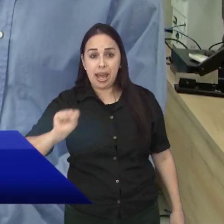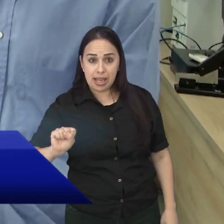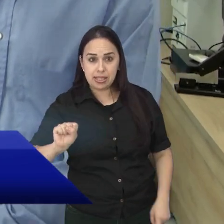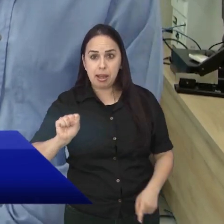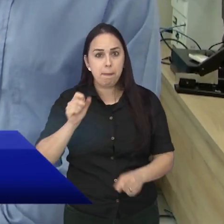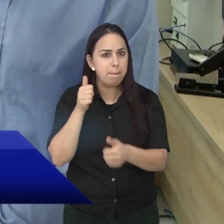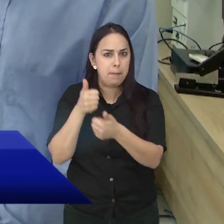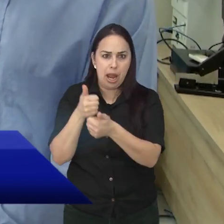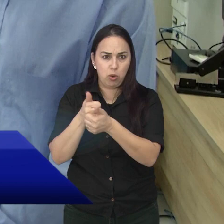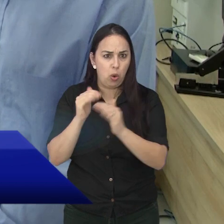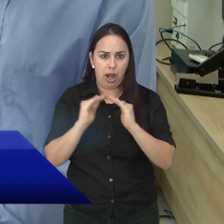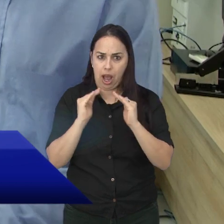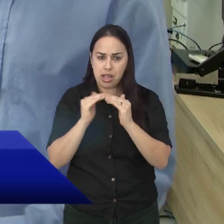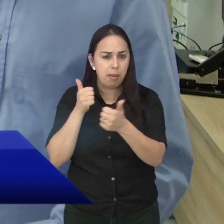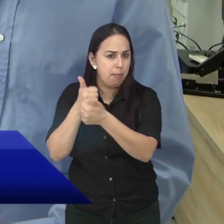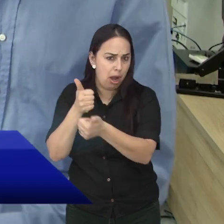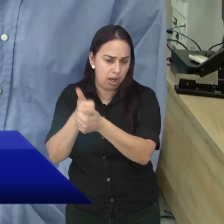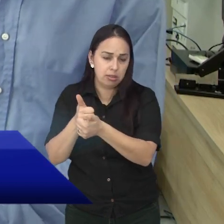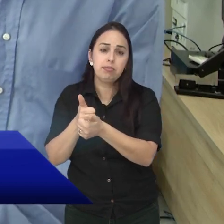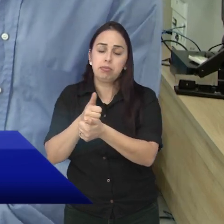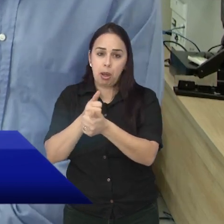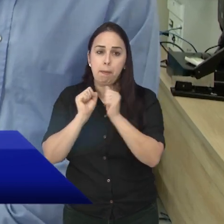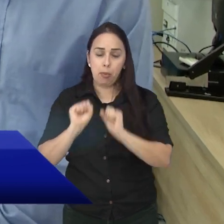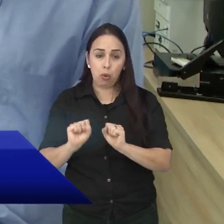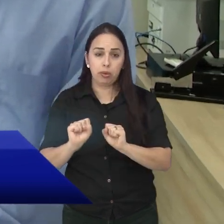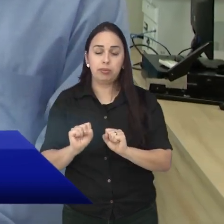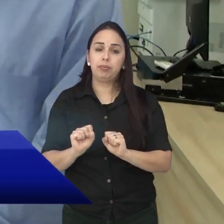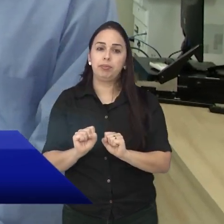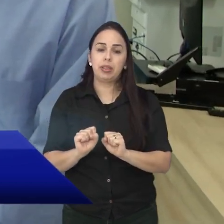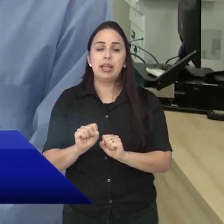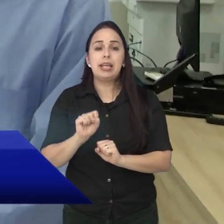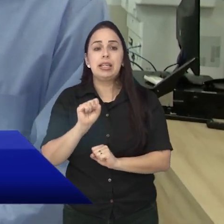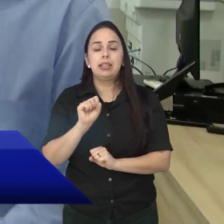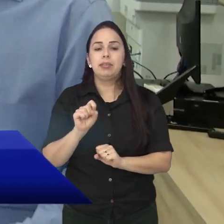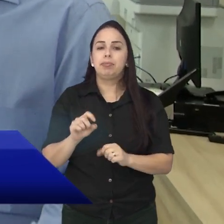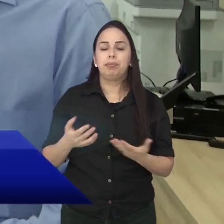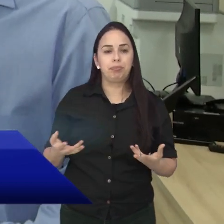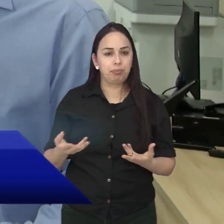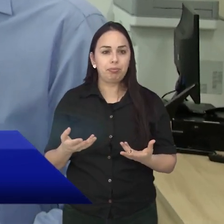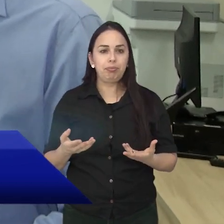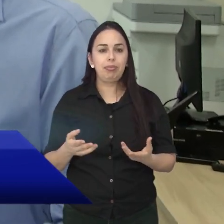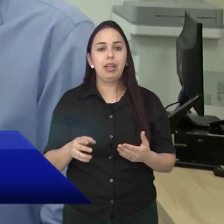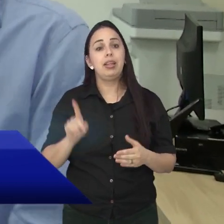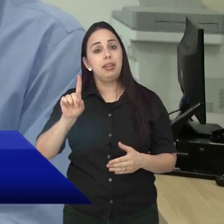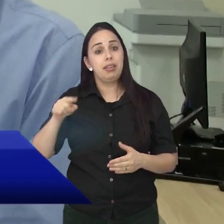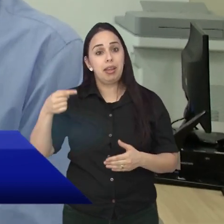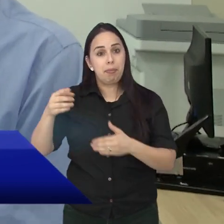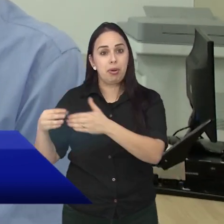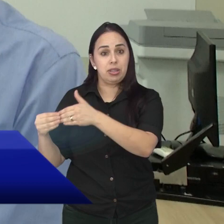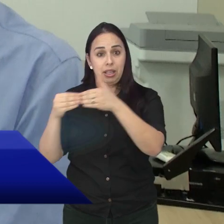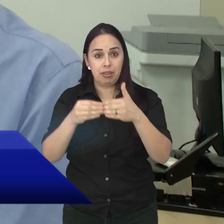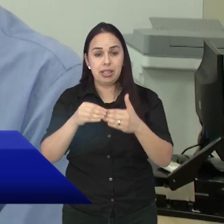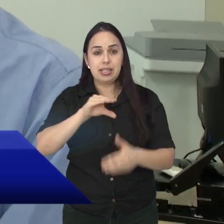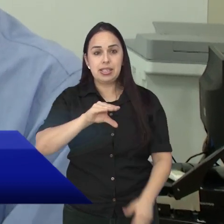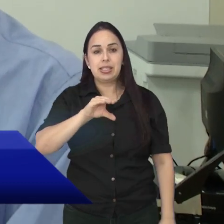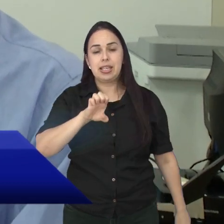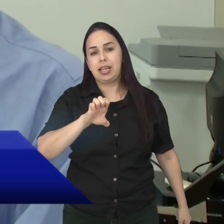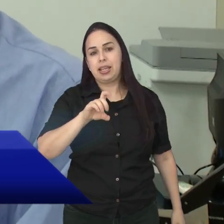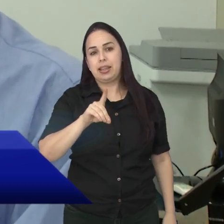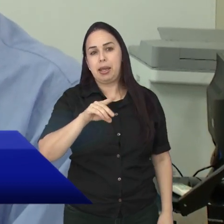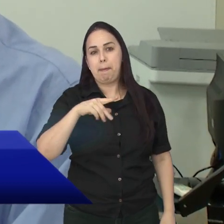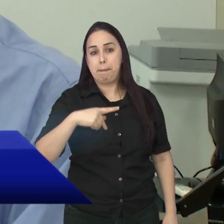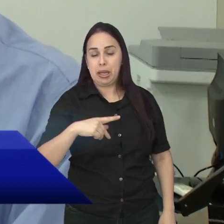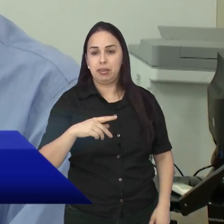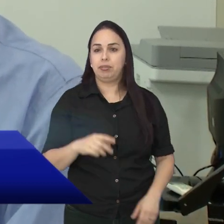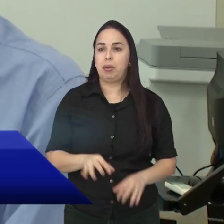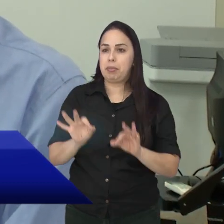saúde básicas mais próximas das residências de suas casas e vão ser direcionados para o CTP.